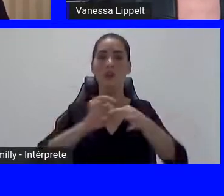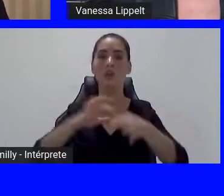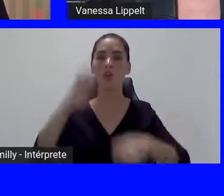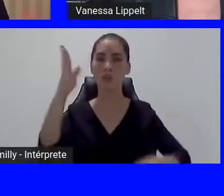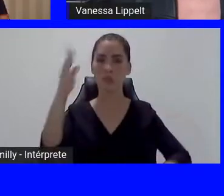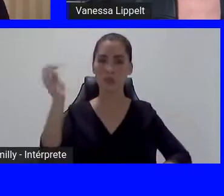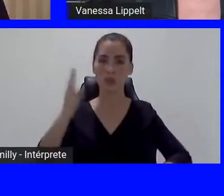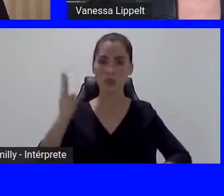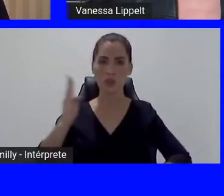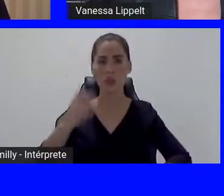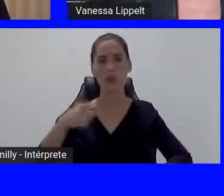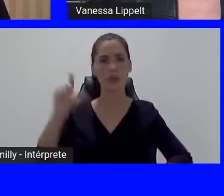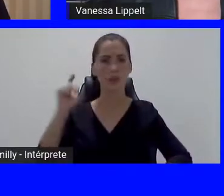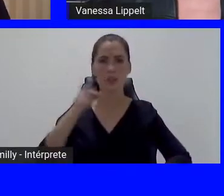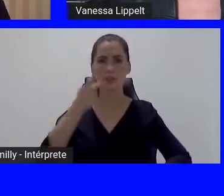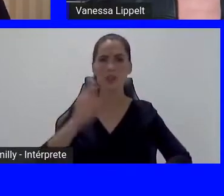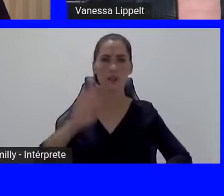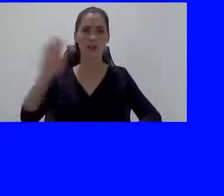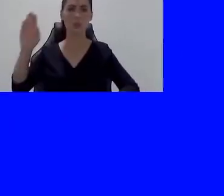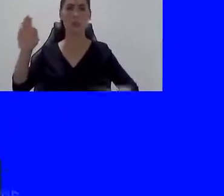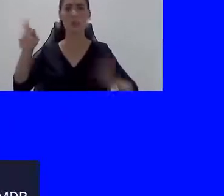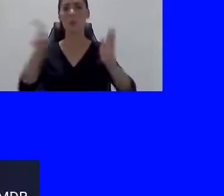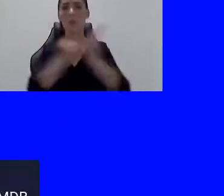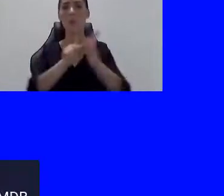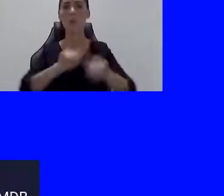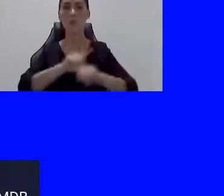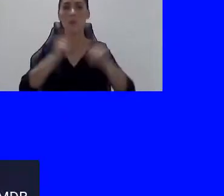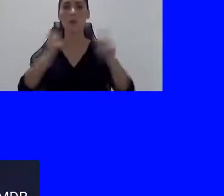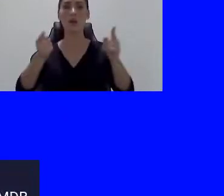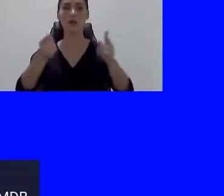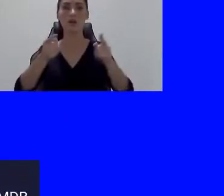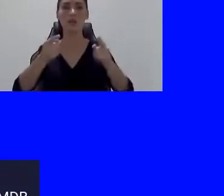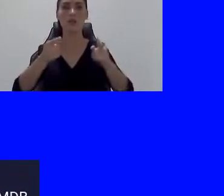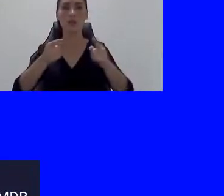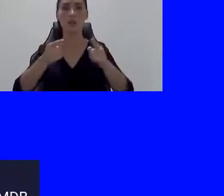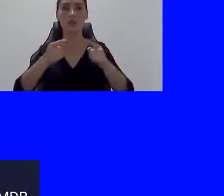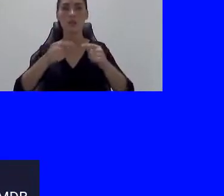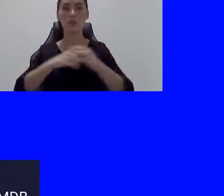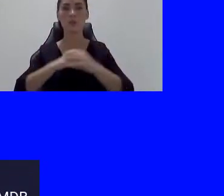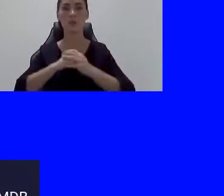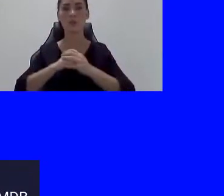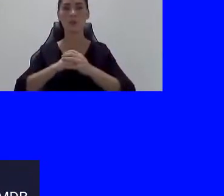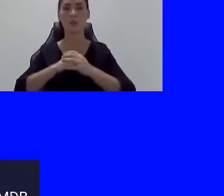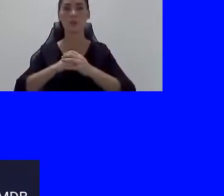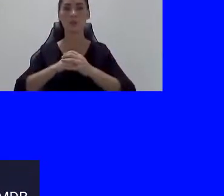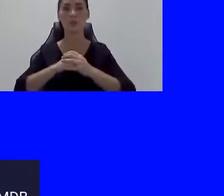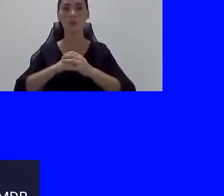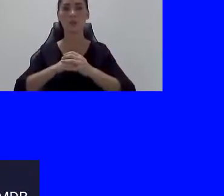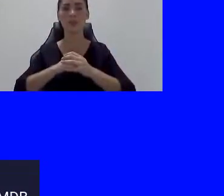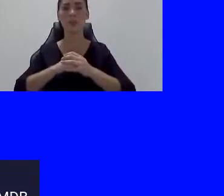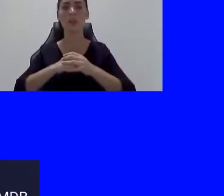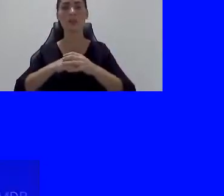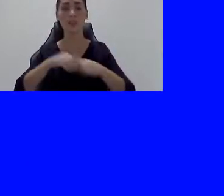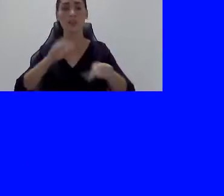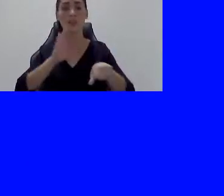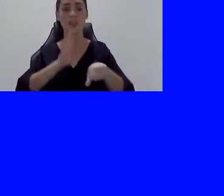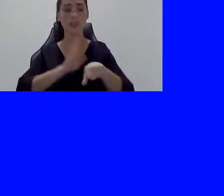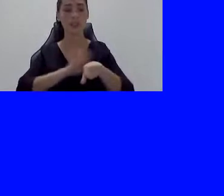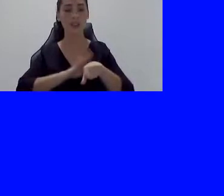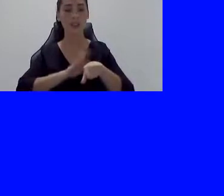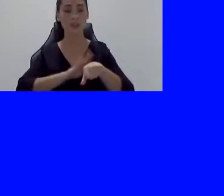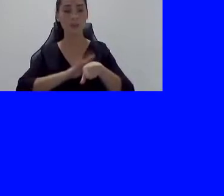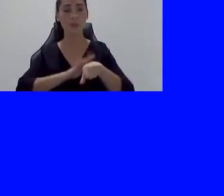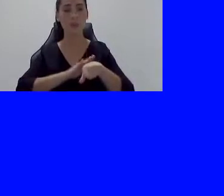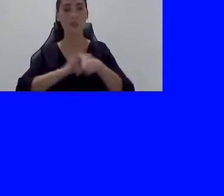candidatura própria, hoje já não fala tanto numa candidatura própria. Então, você veja, né? Dê tempo ao tempo para a política, que